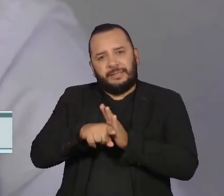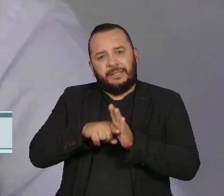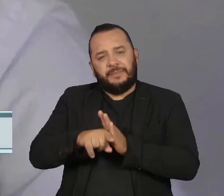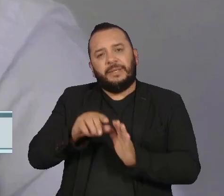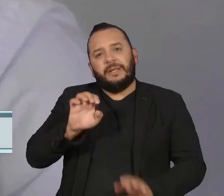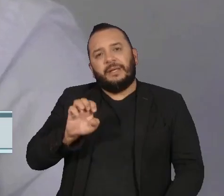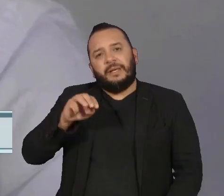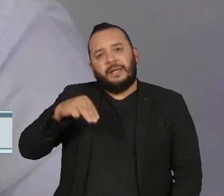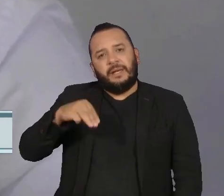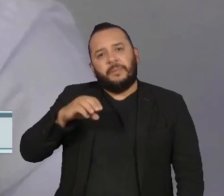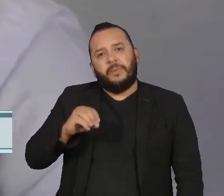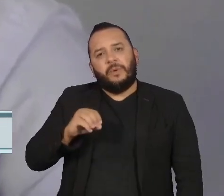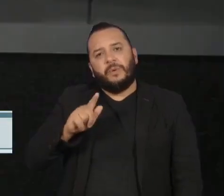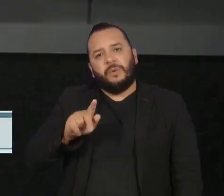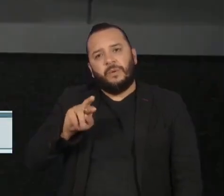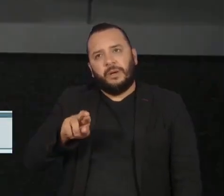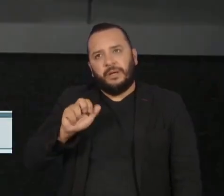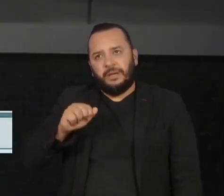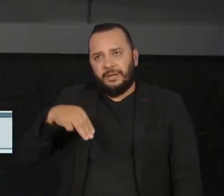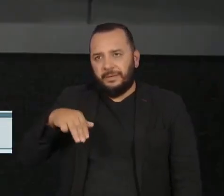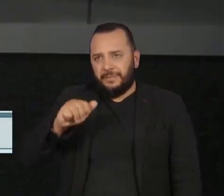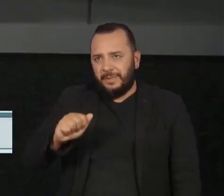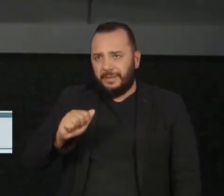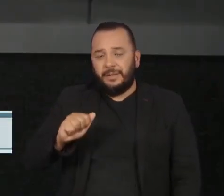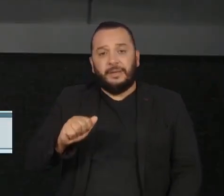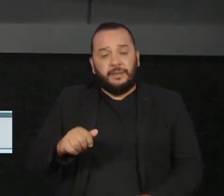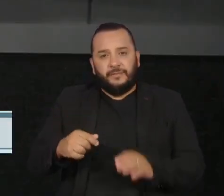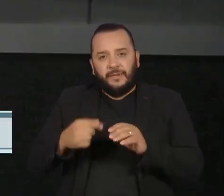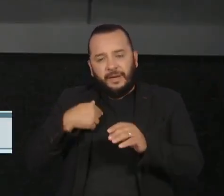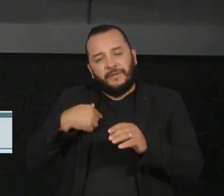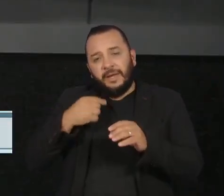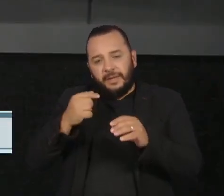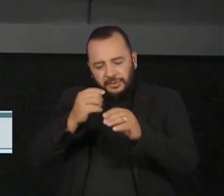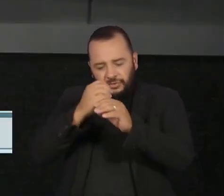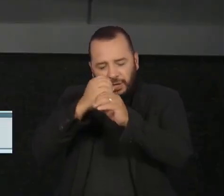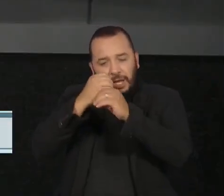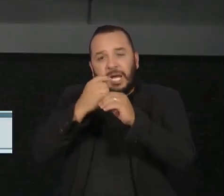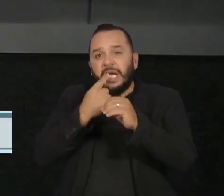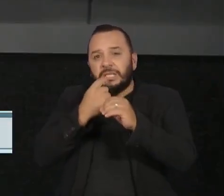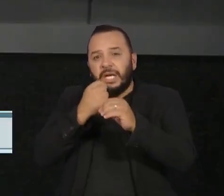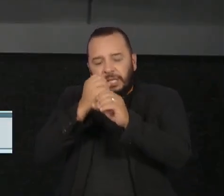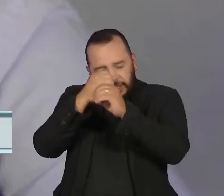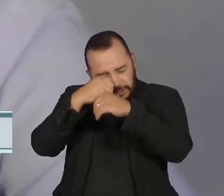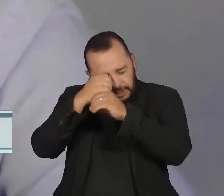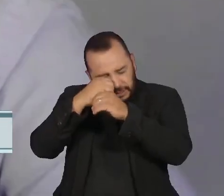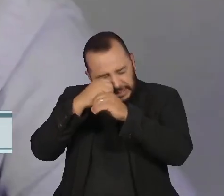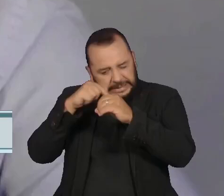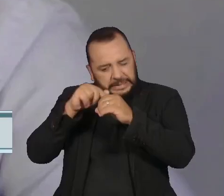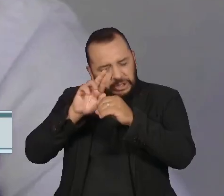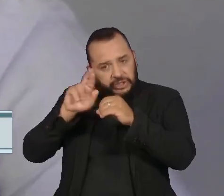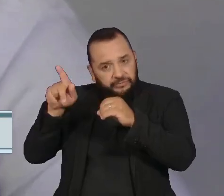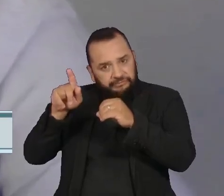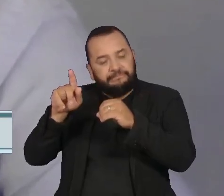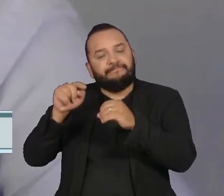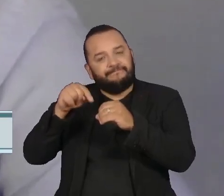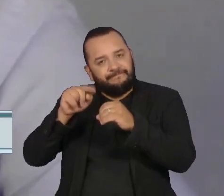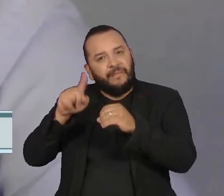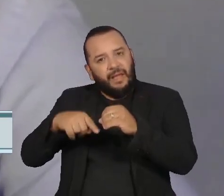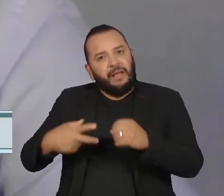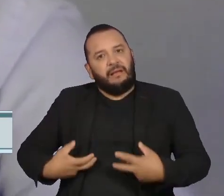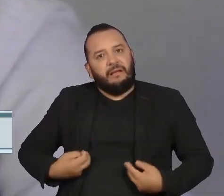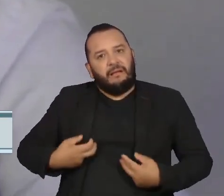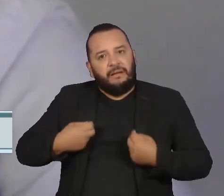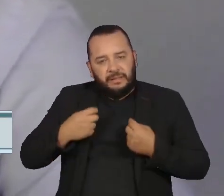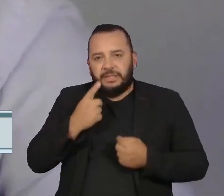vai demonstrar aí aquela alteração de glóbulos, né, vamos dizer assim, e aí se começa o tratamento, à base aí de algum tipo de, vamos